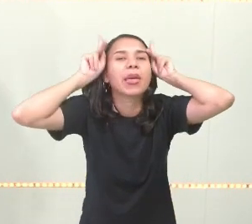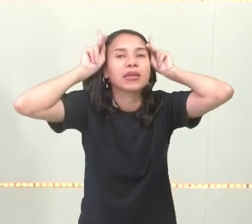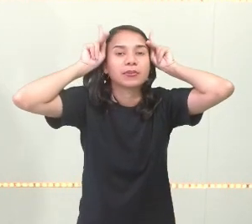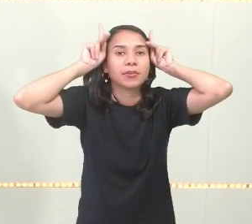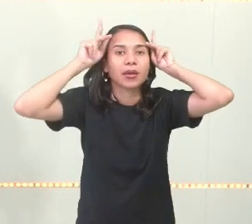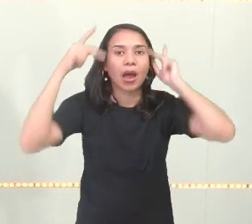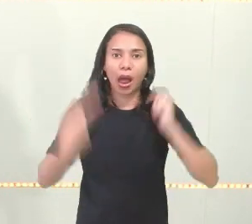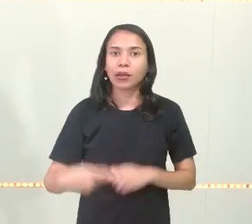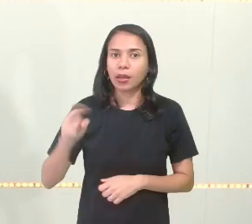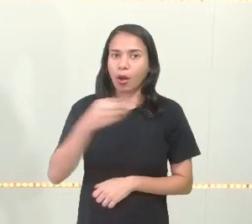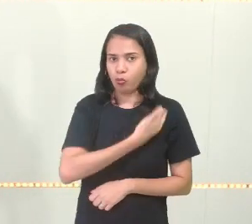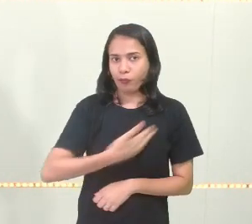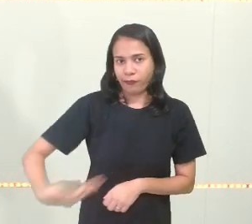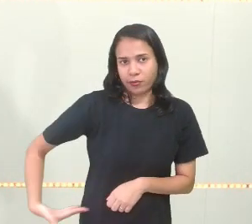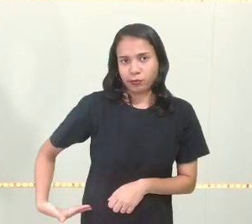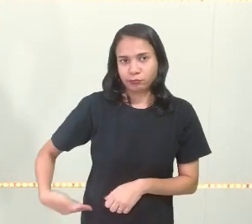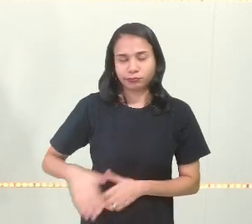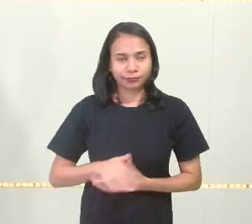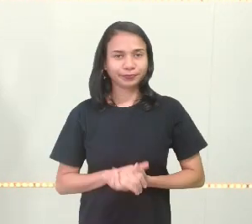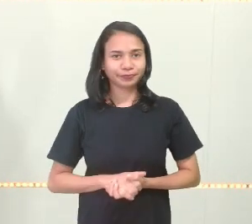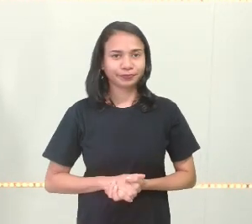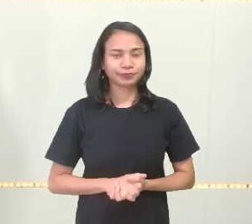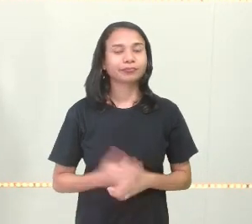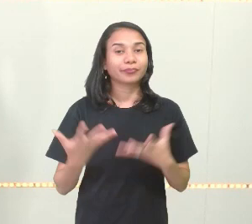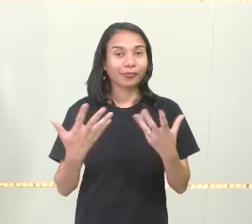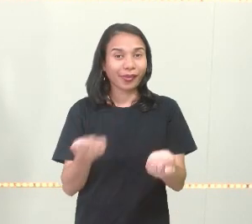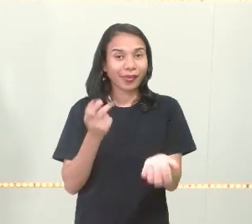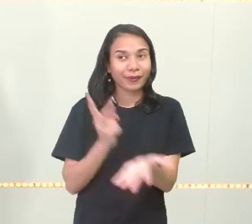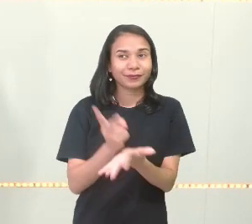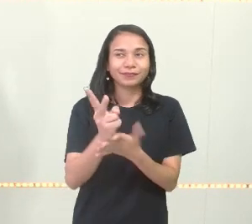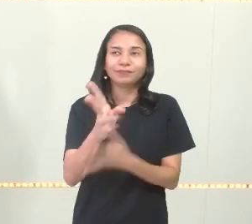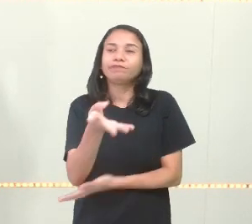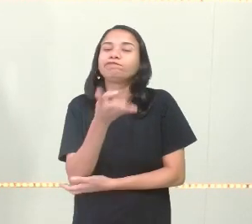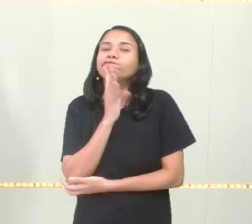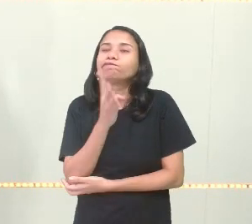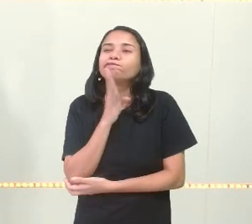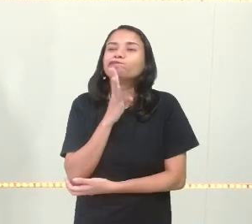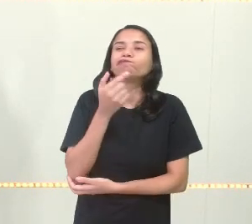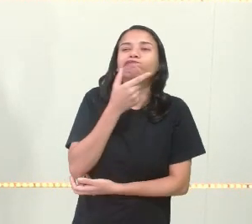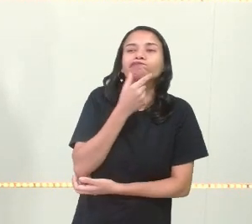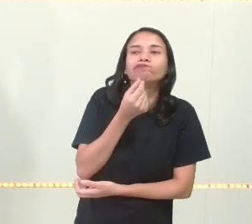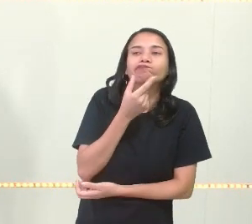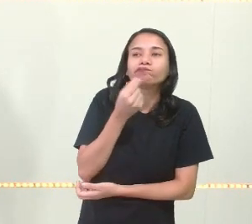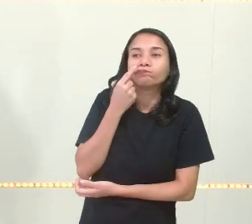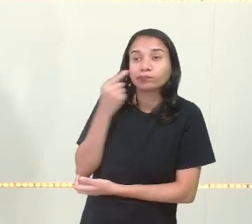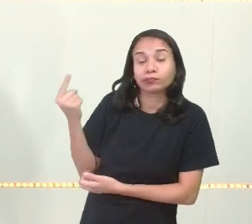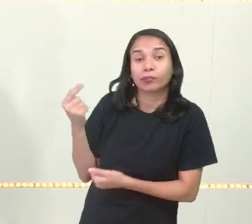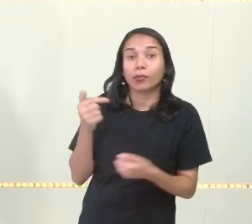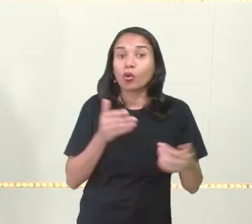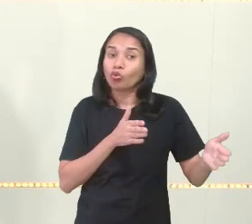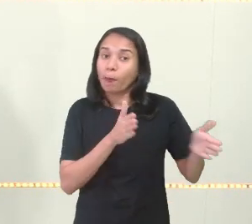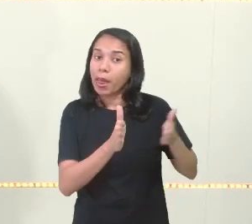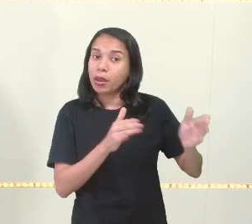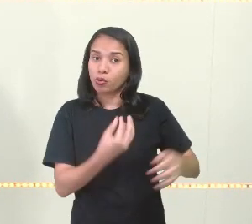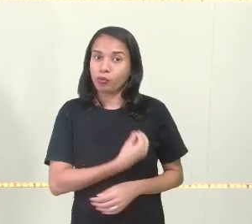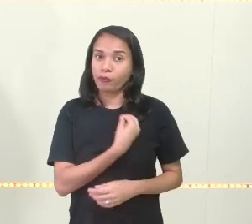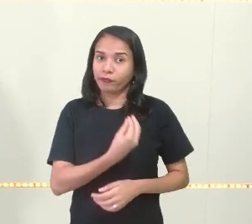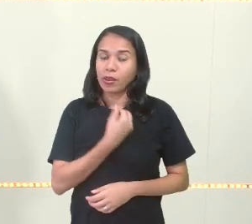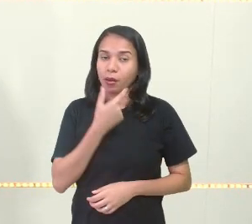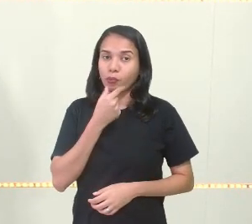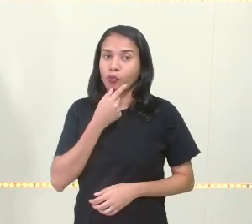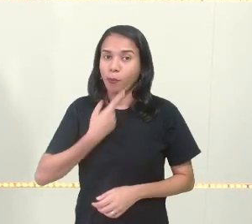ele veio como governante, tá? Mas vamos lá, vamos conhecer um artista do período de